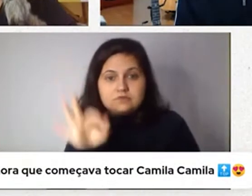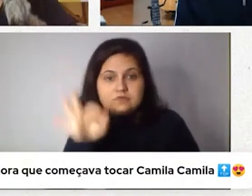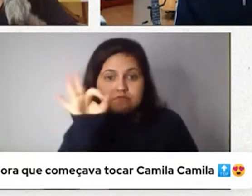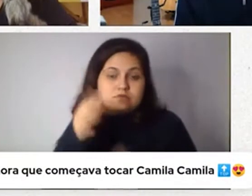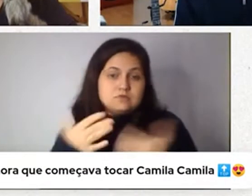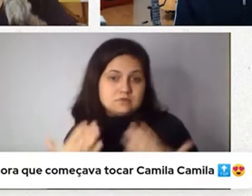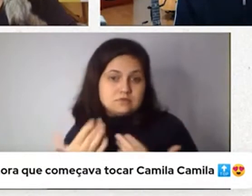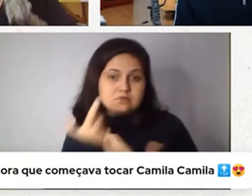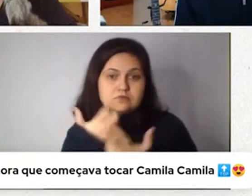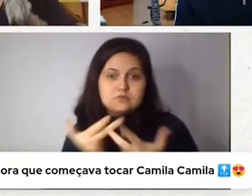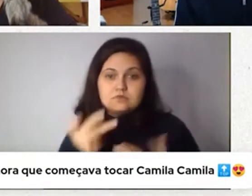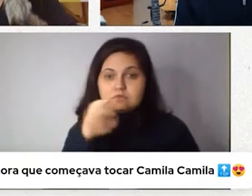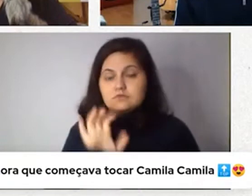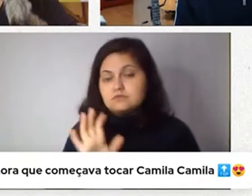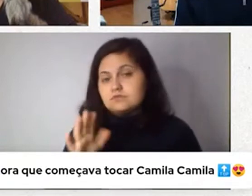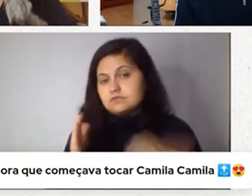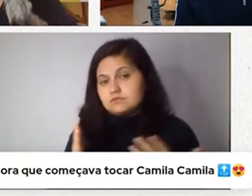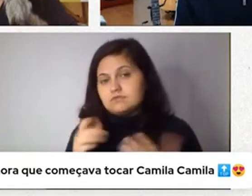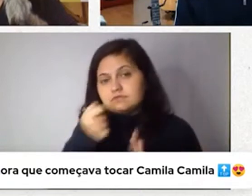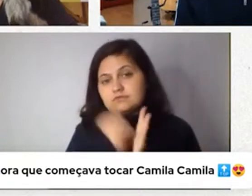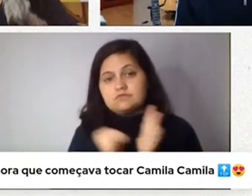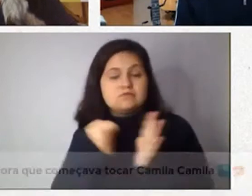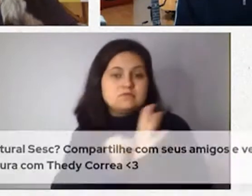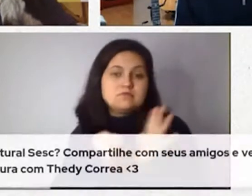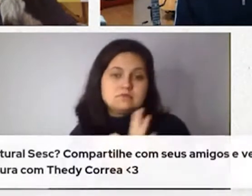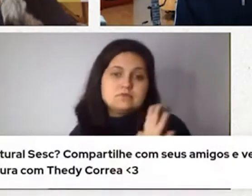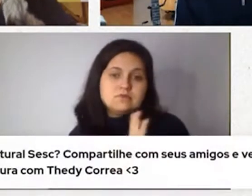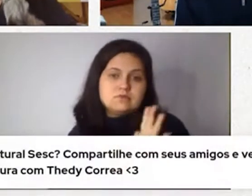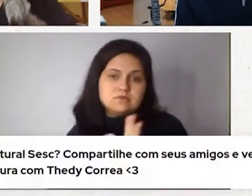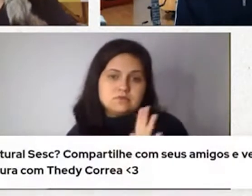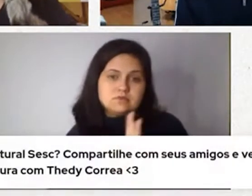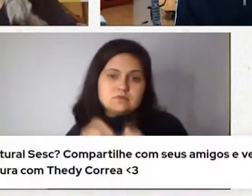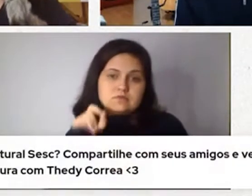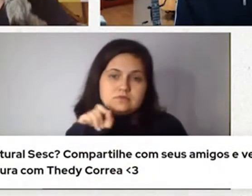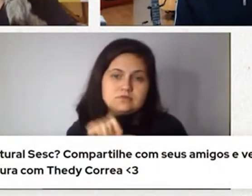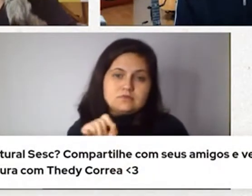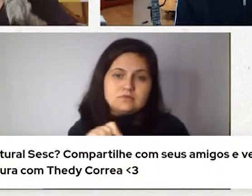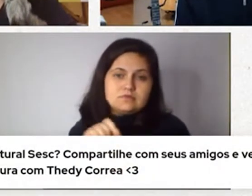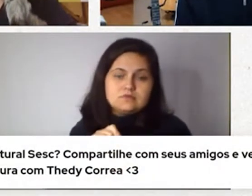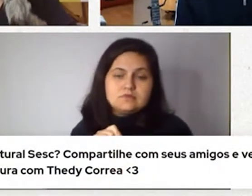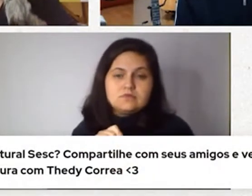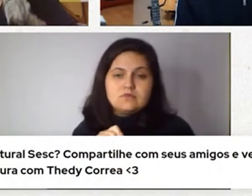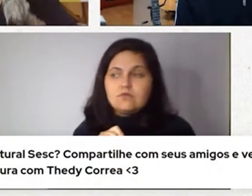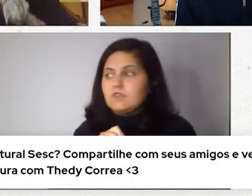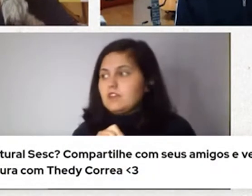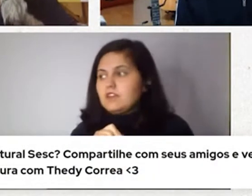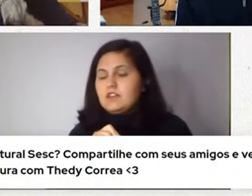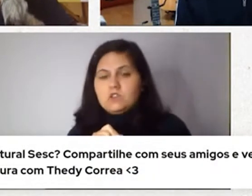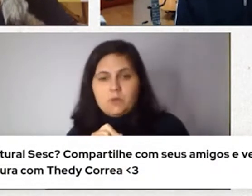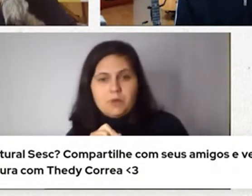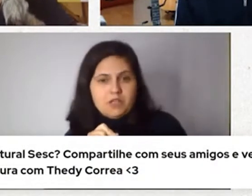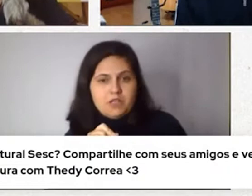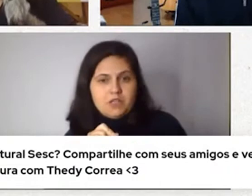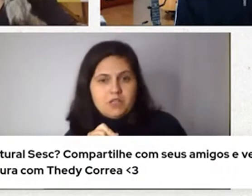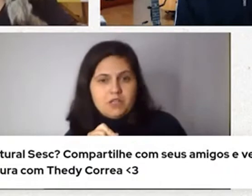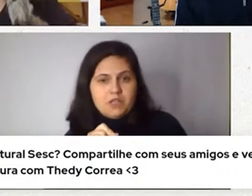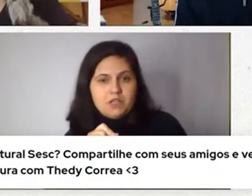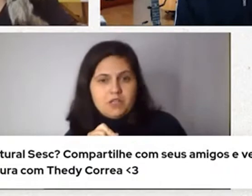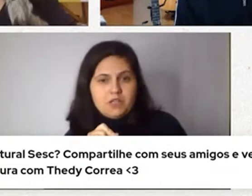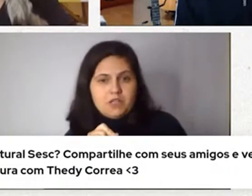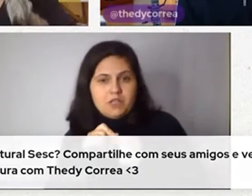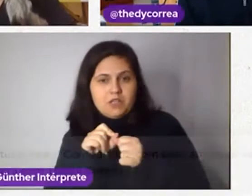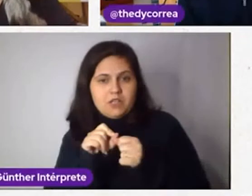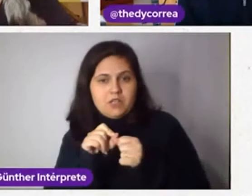assim, né? E tenta fazer com que isso funcione, né? Porque com